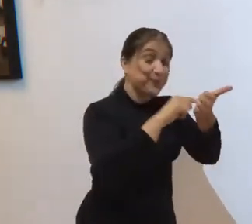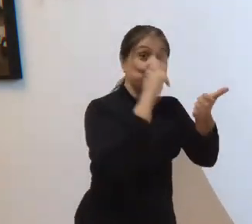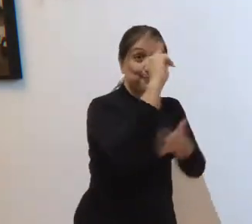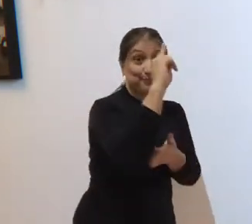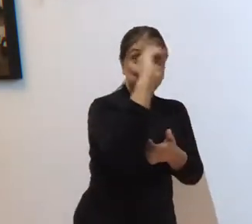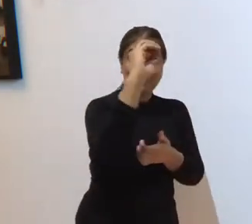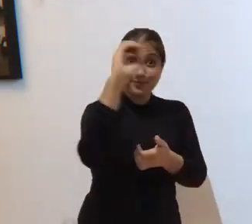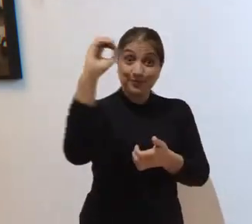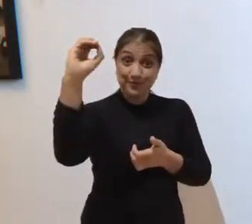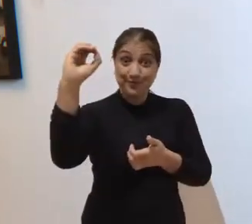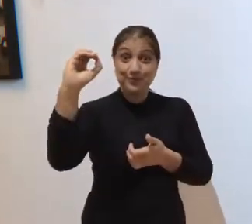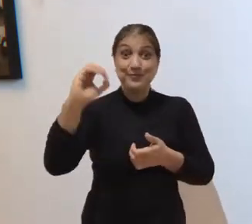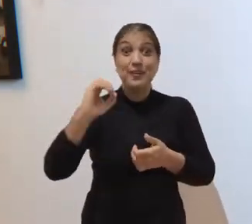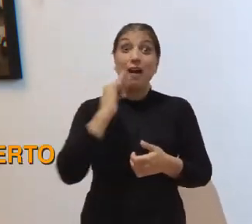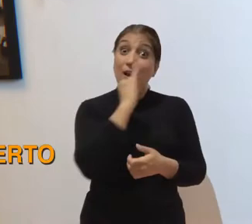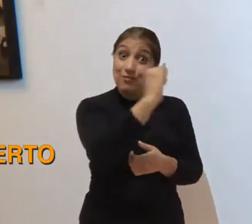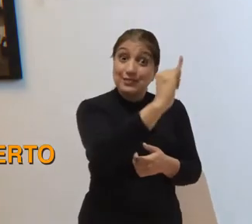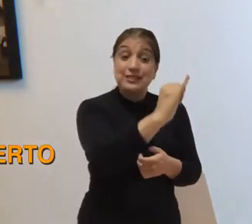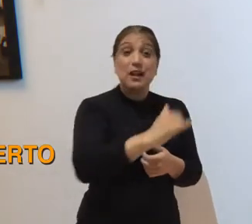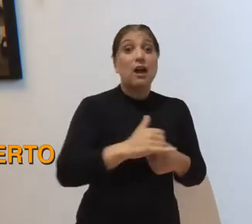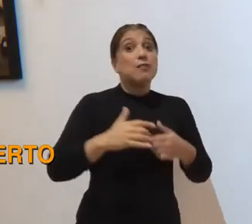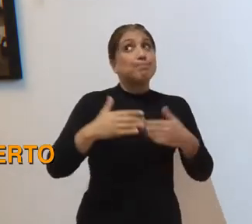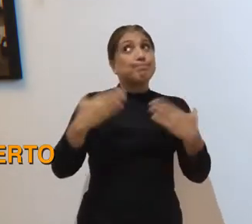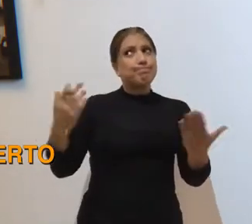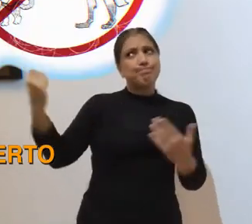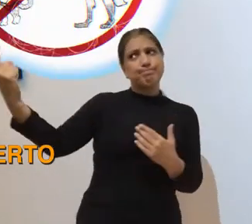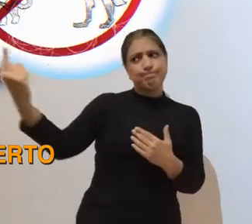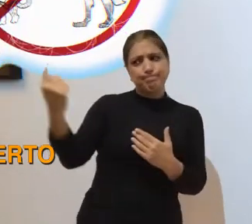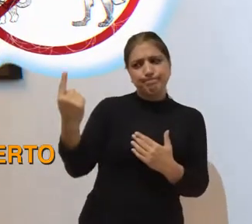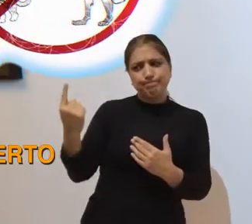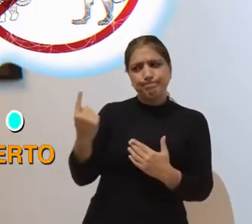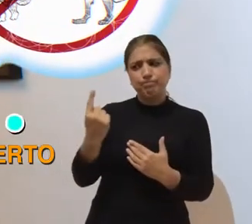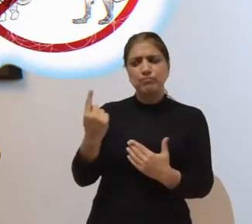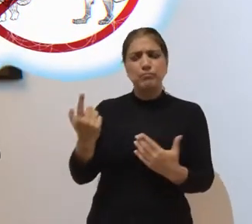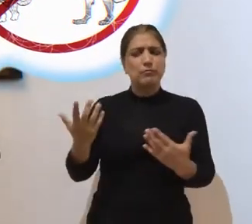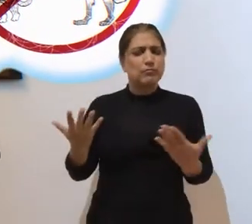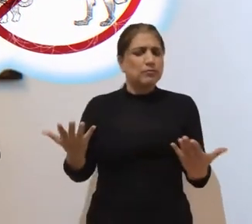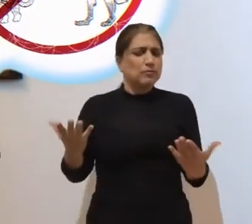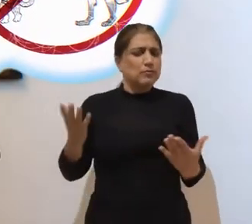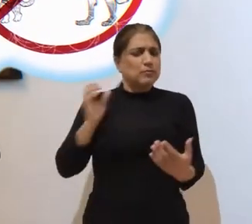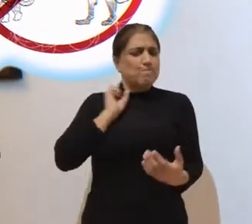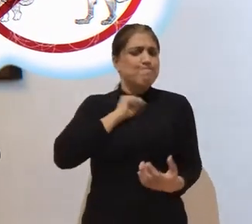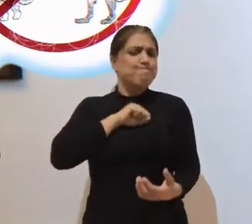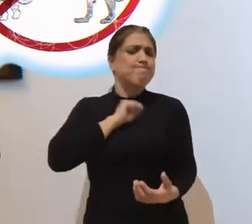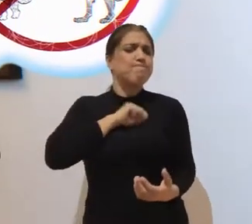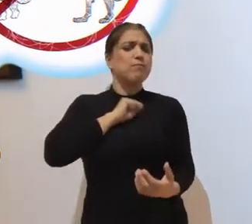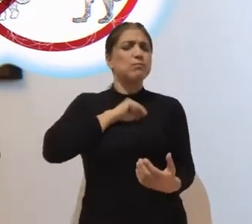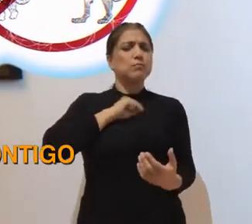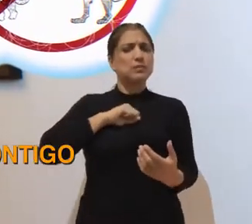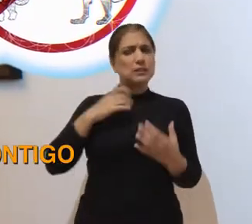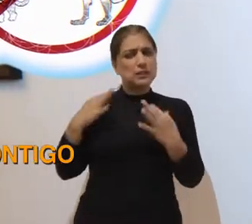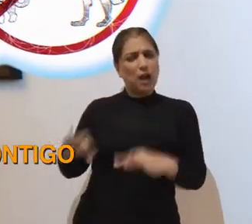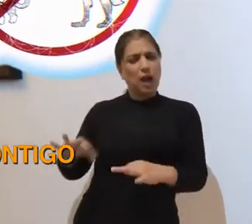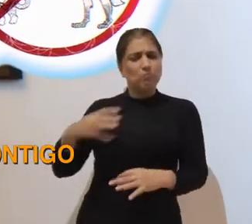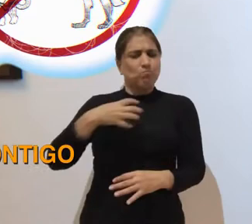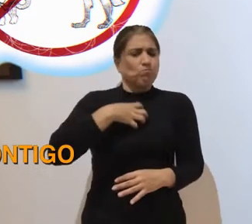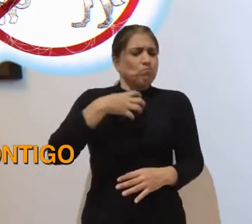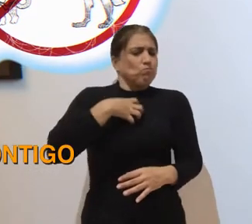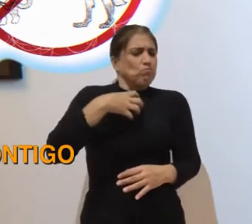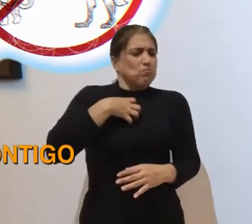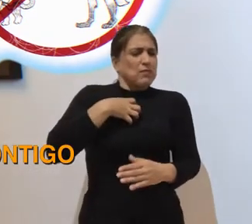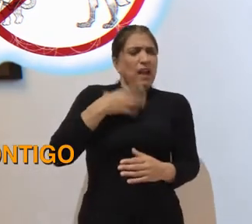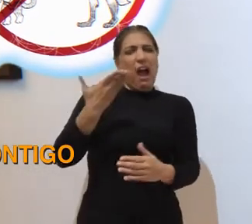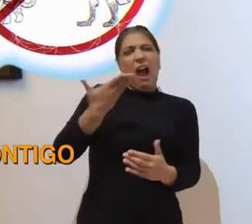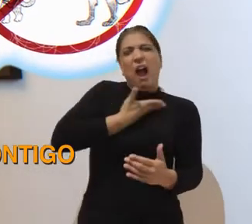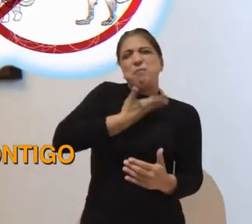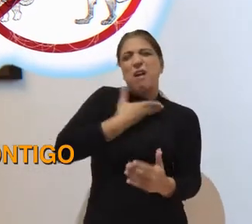Eu discursei. Então se você achar que alguém por perto está fazendo algo que não é certo, tipo fingir